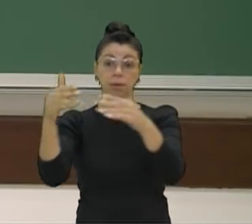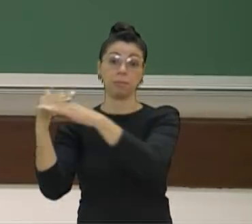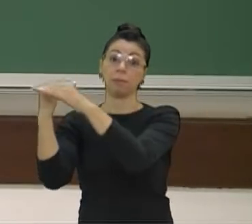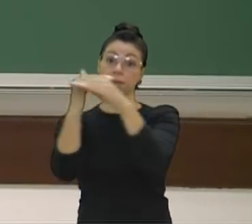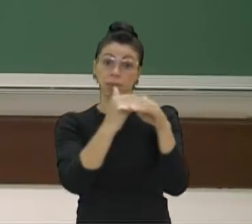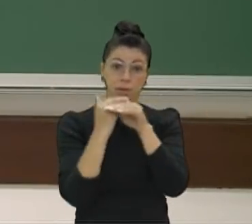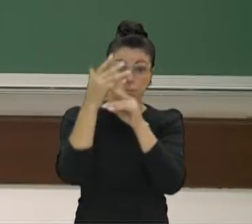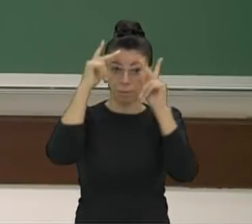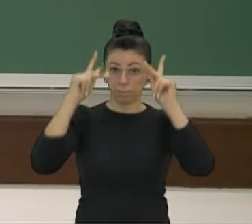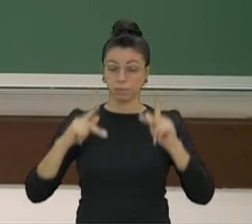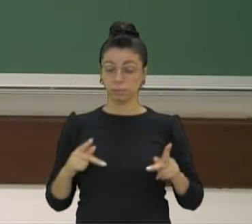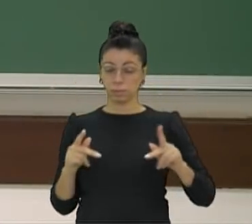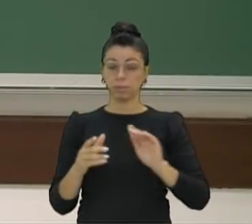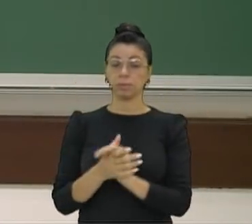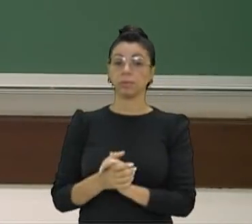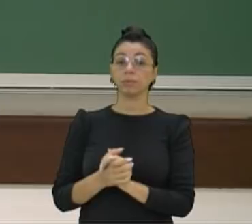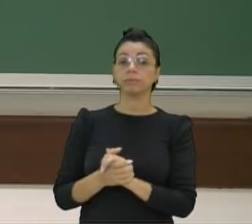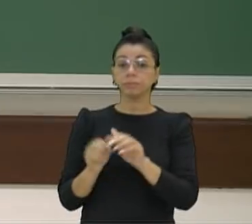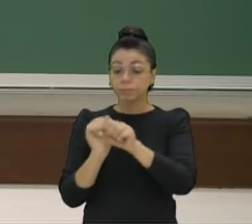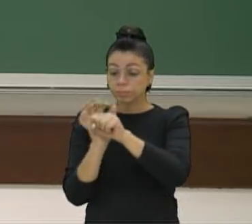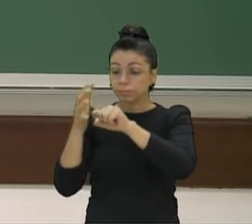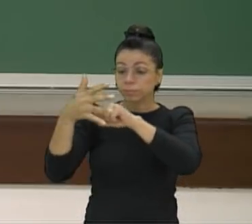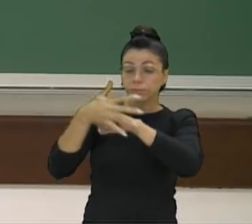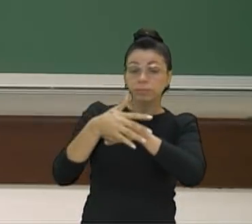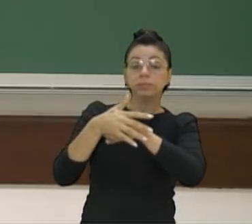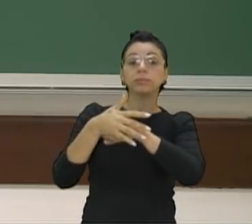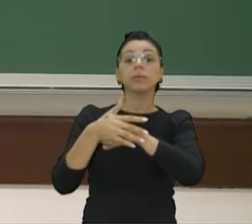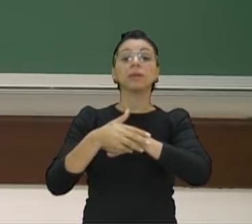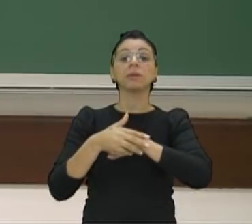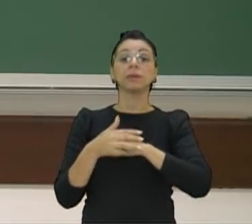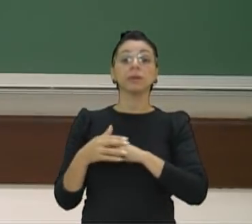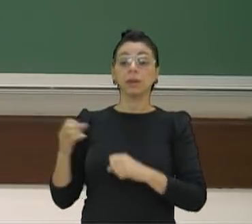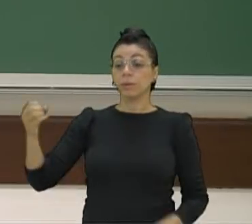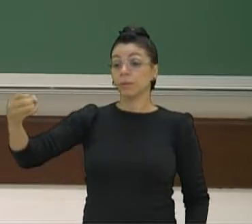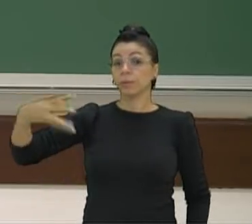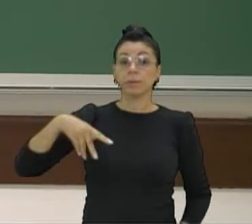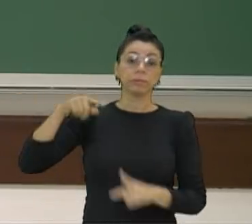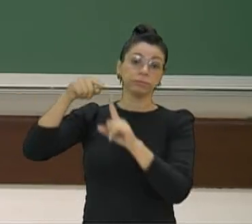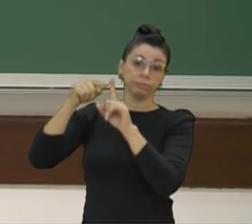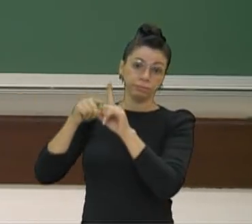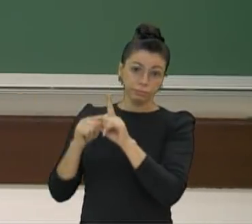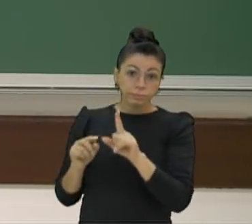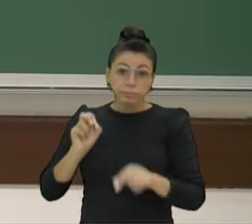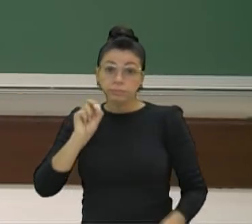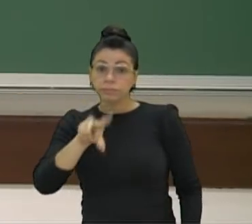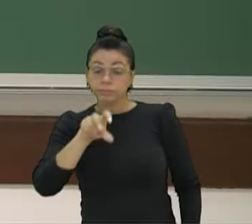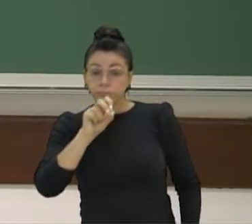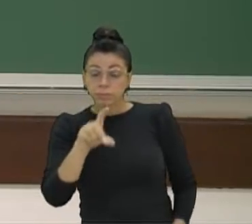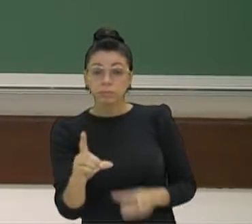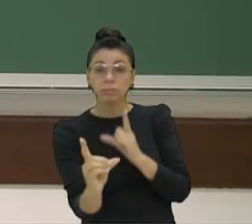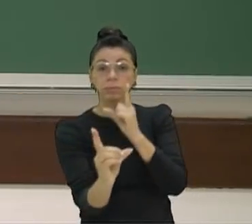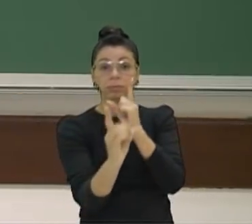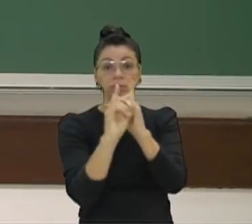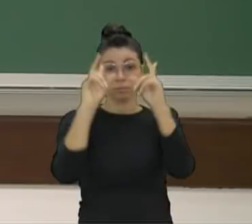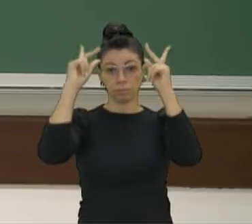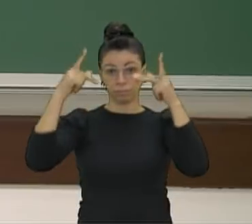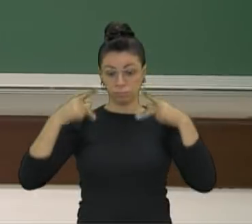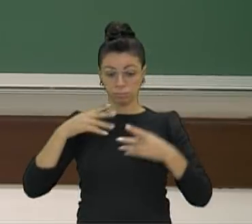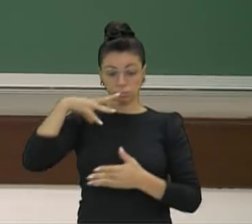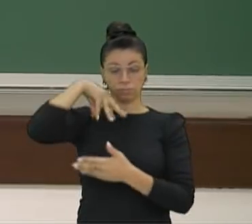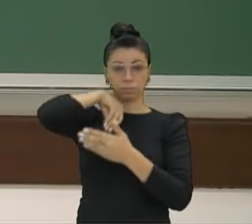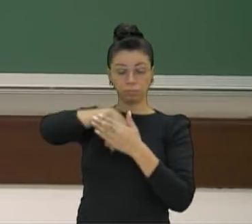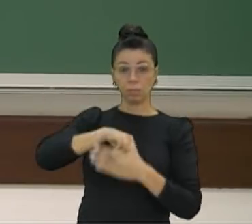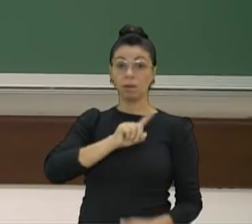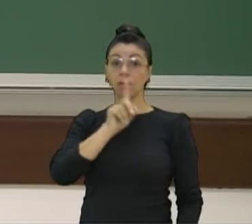Então, o novo coronavírus, ele é uma cepa nova, quer dizer que ele é um novo tipo de vírus que foi identificado em humanos, lá